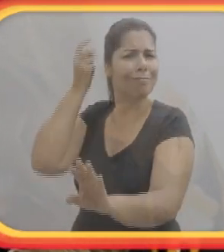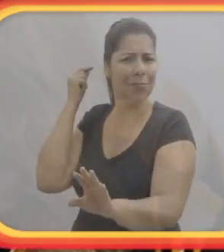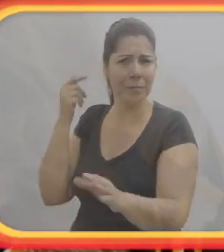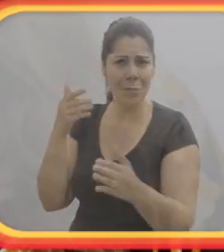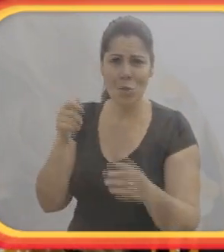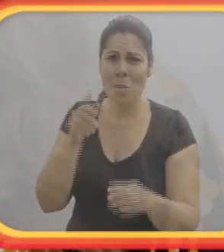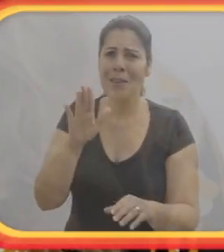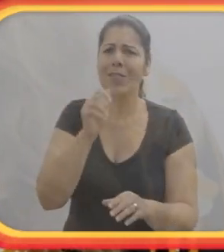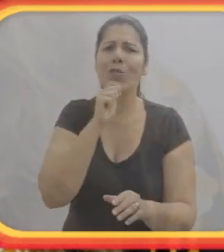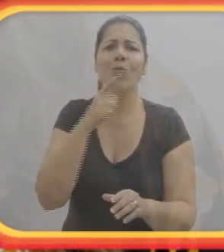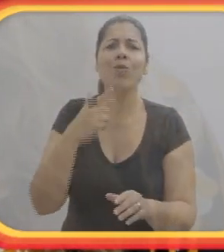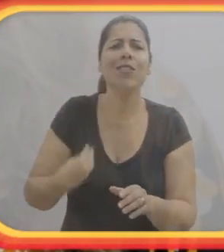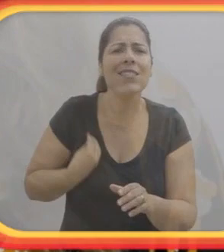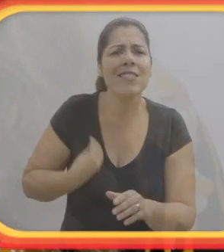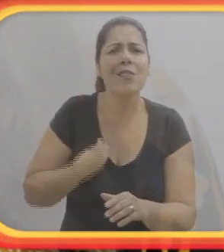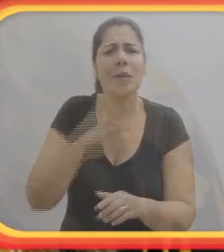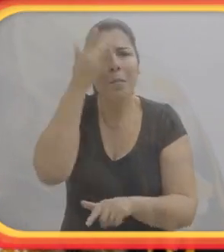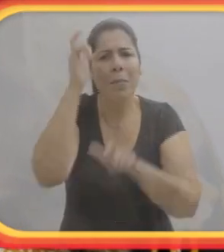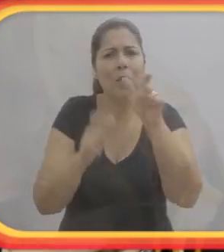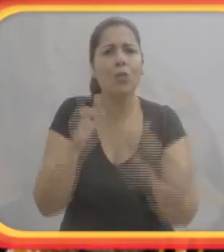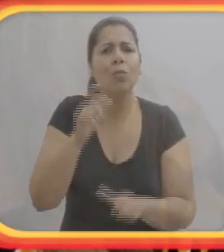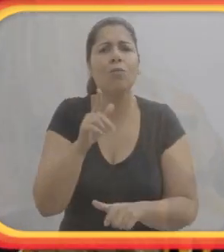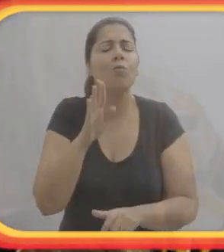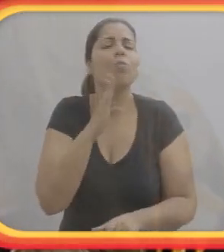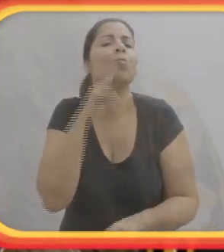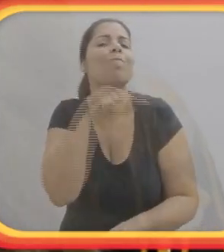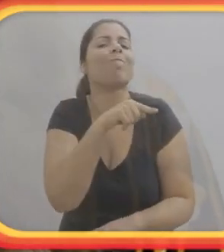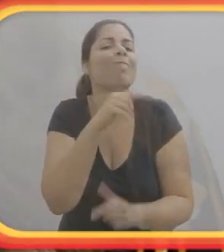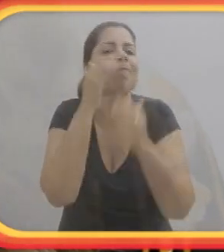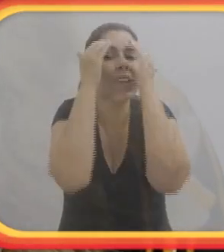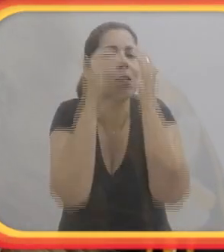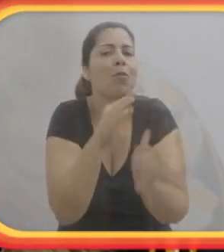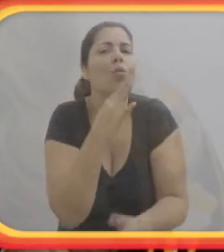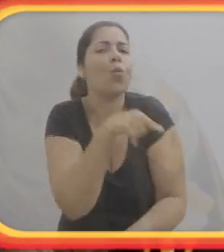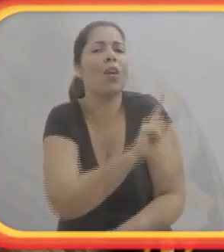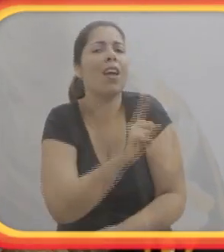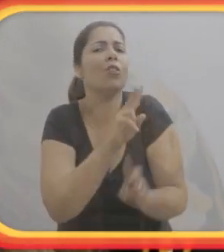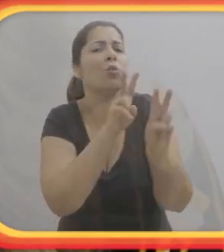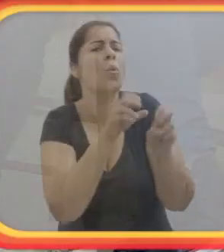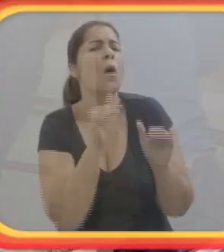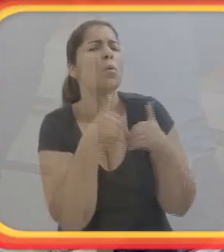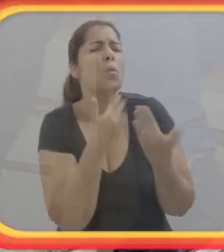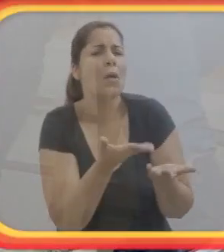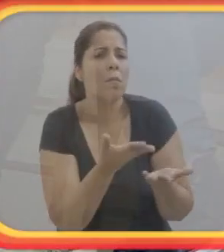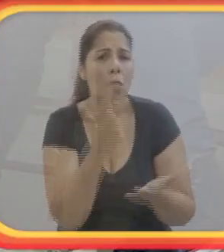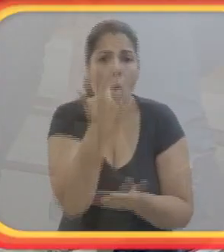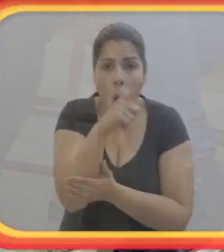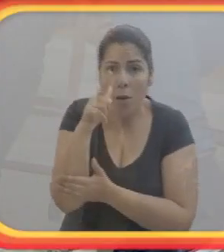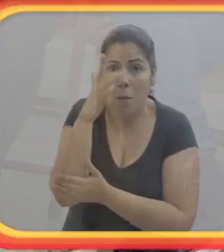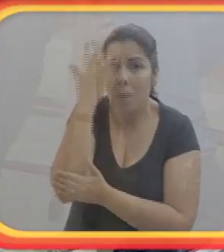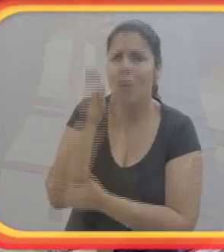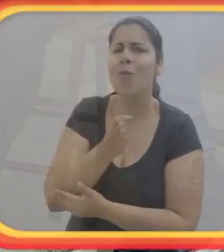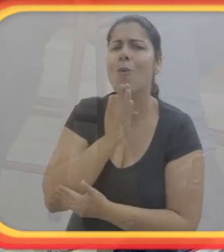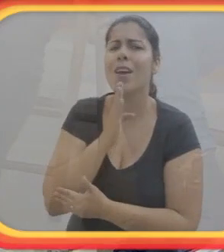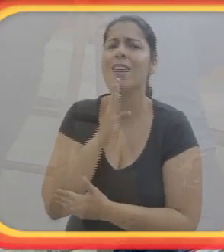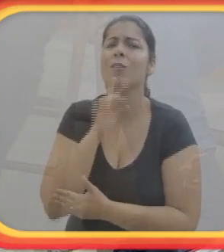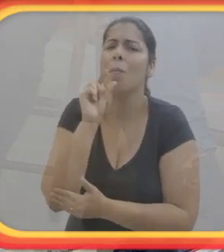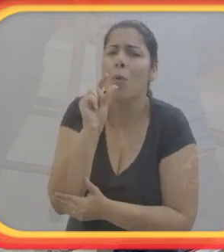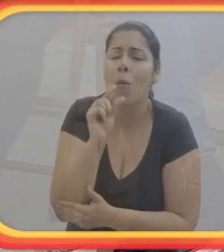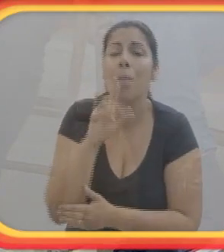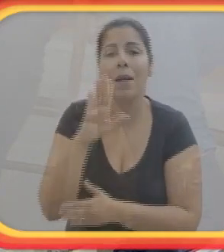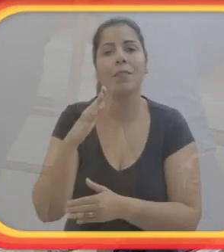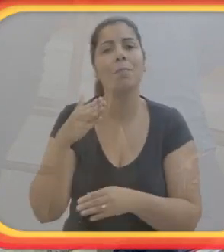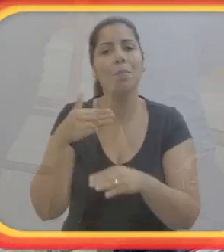passado. Mas ainda existem muitas pessoas que não conhecem a respeito, ou outras pessoas que conhecem muito